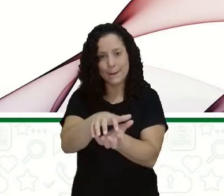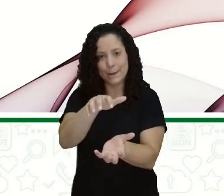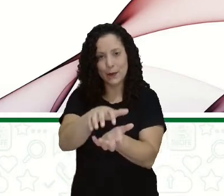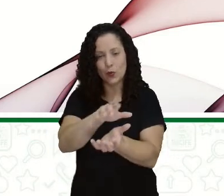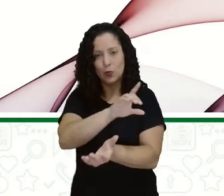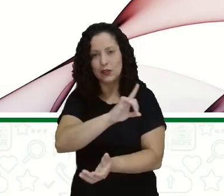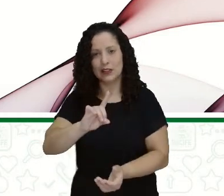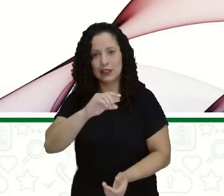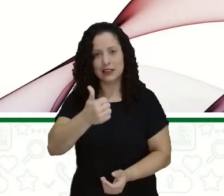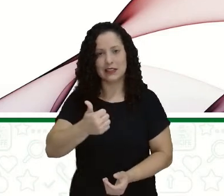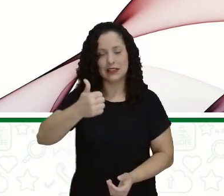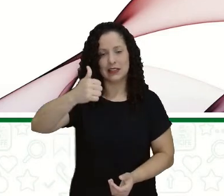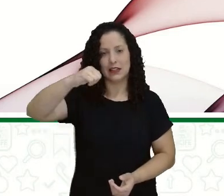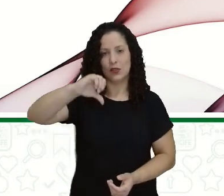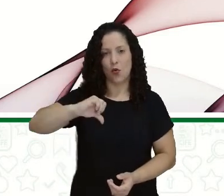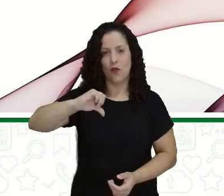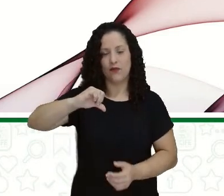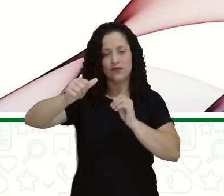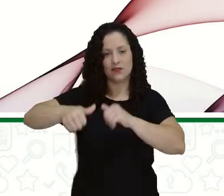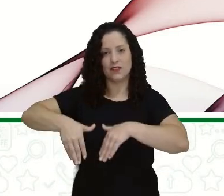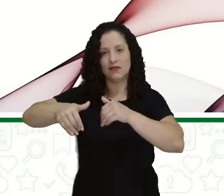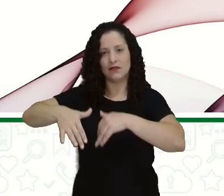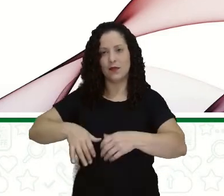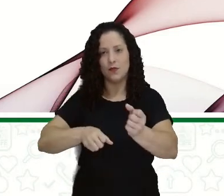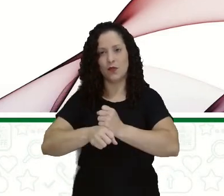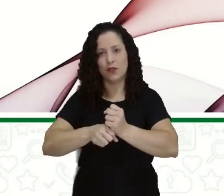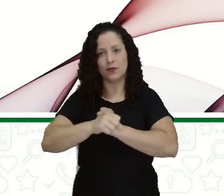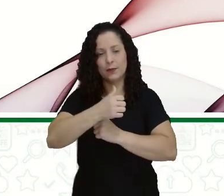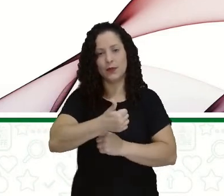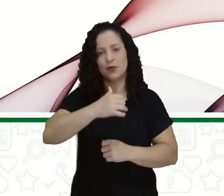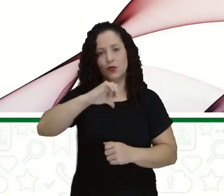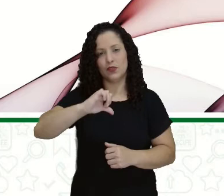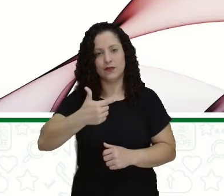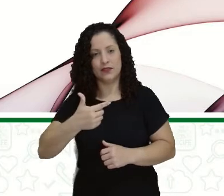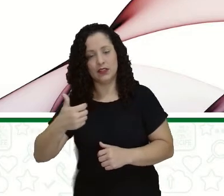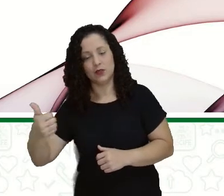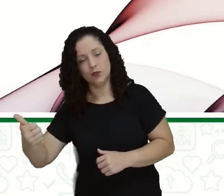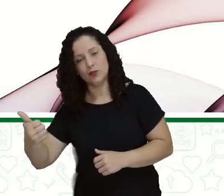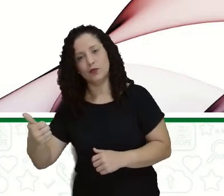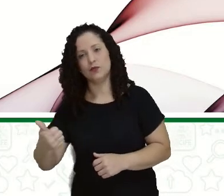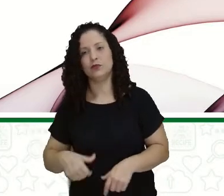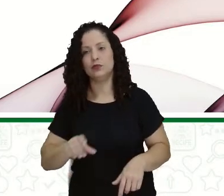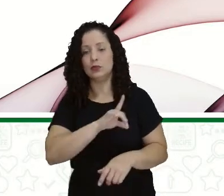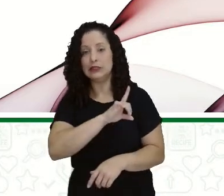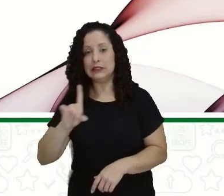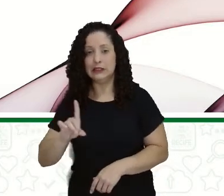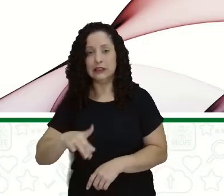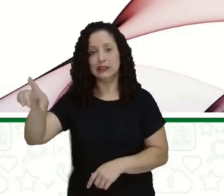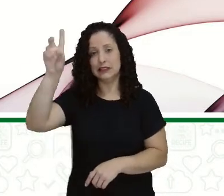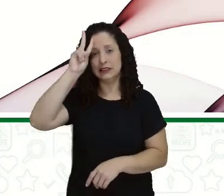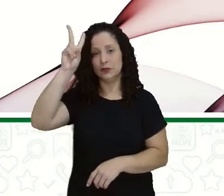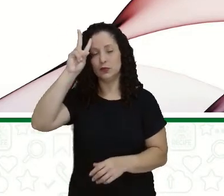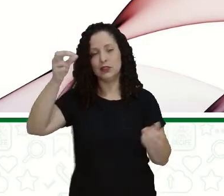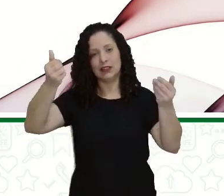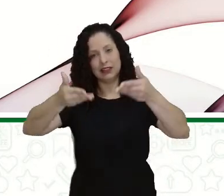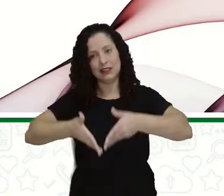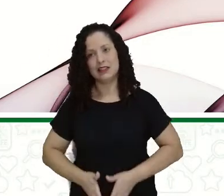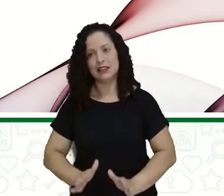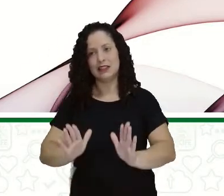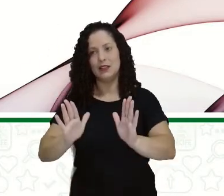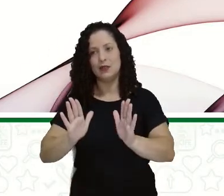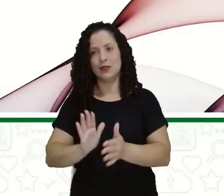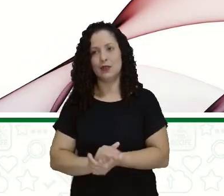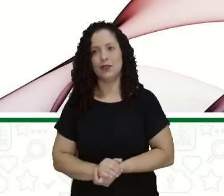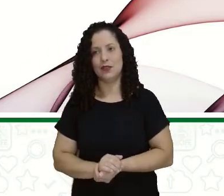de setembro de 1921, uma segunda-feira. Nota que